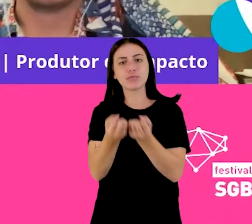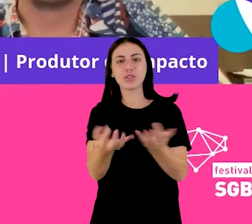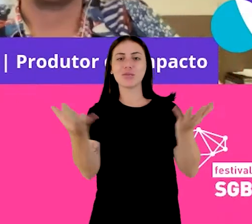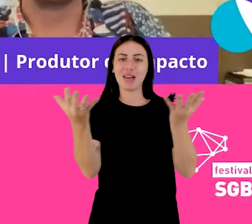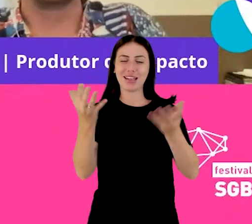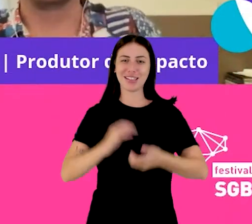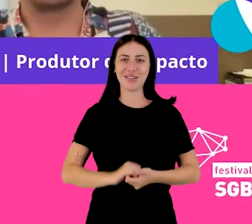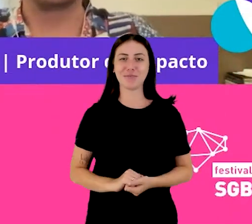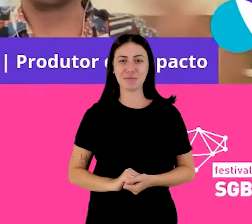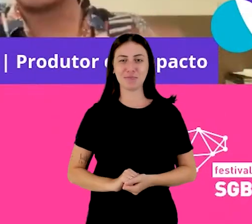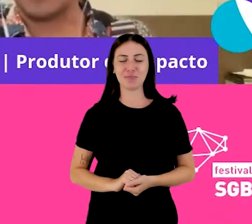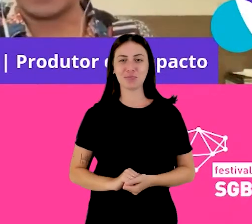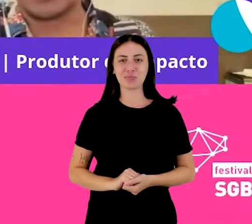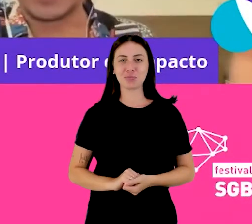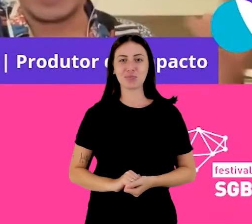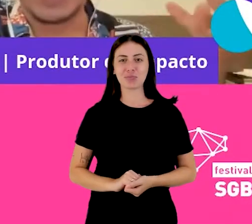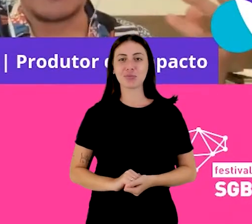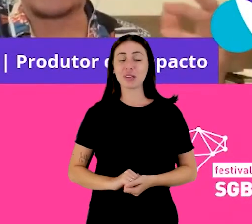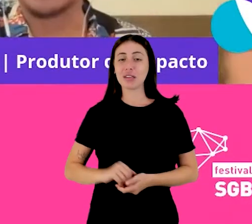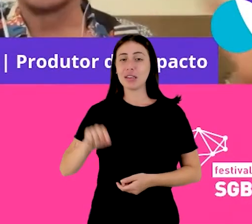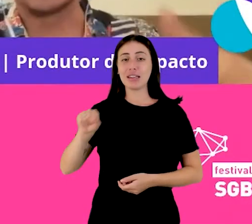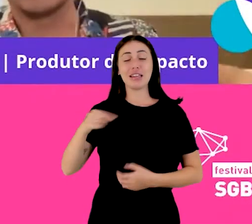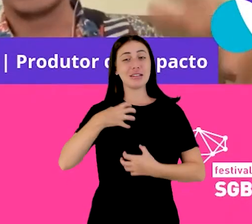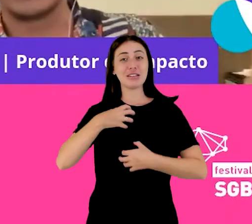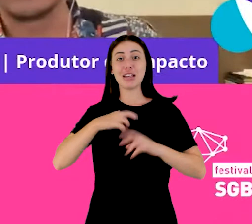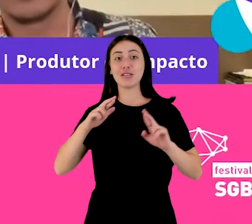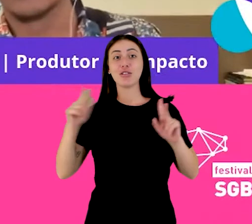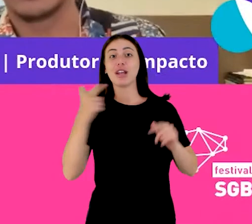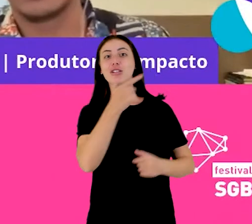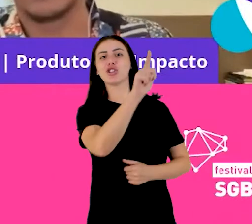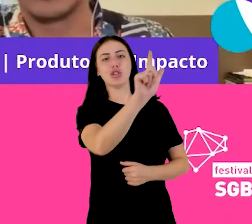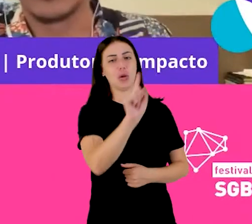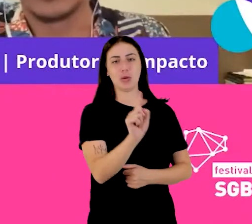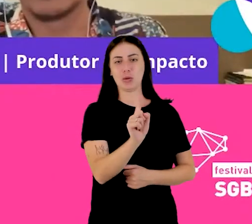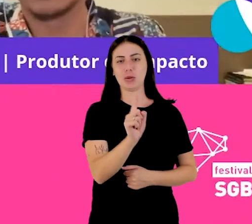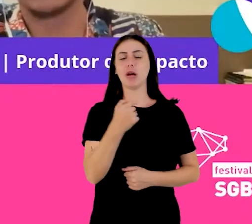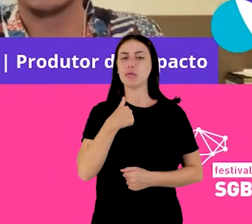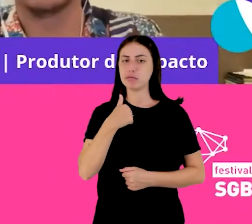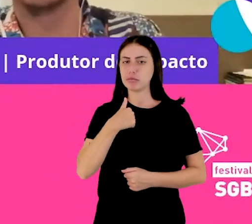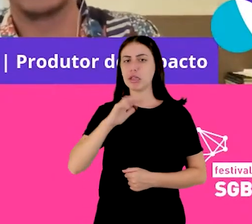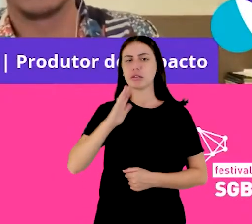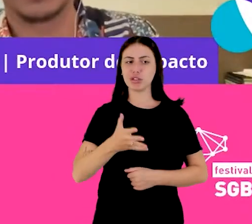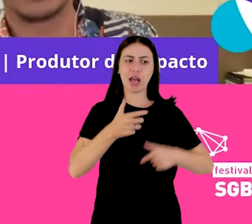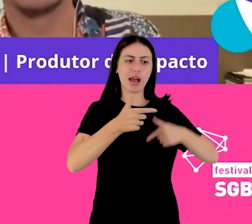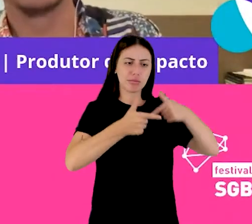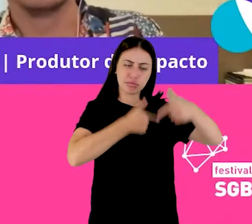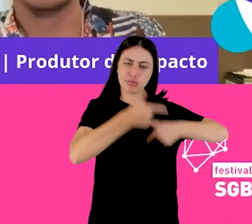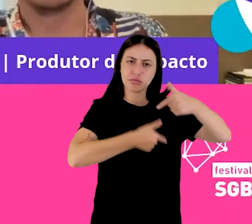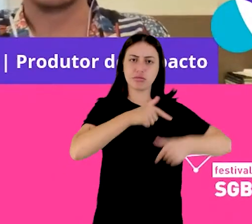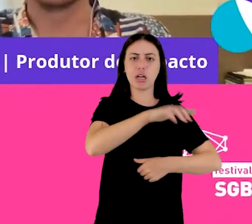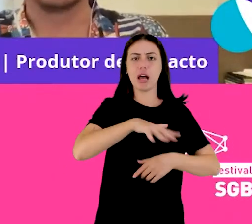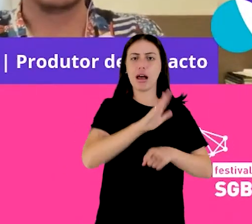maneira bem diferente da Rossana. Eu vinha justamente muito desse mundo do cinema, já de mais de 20 anos